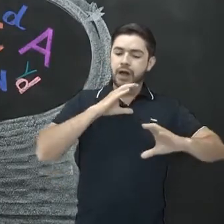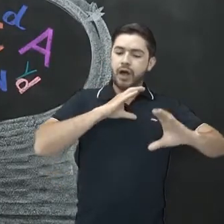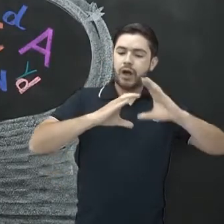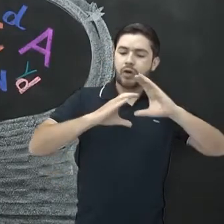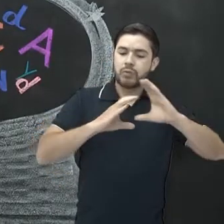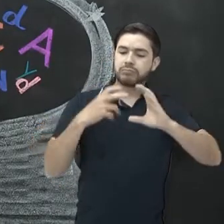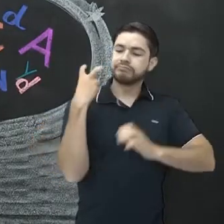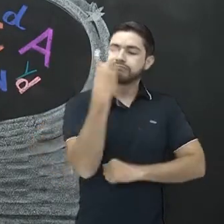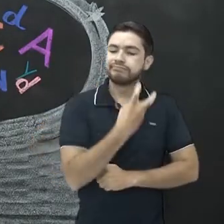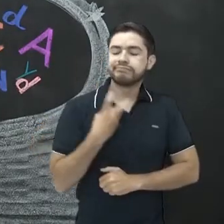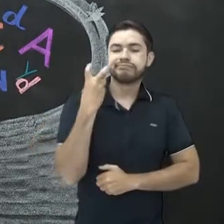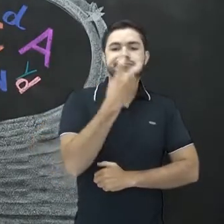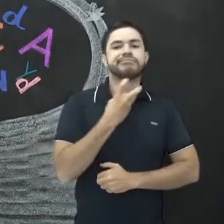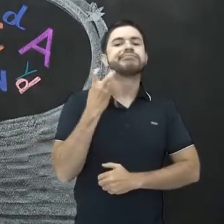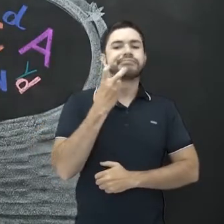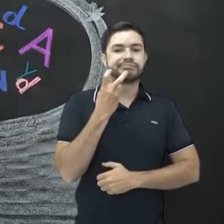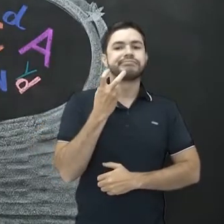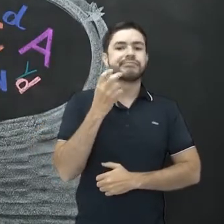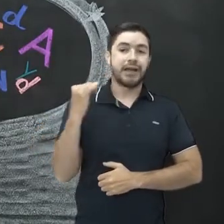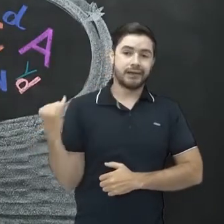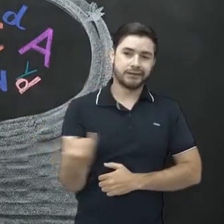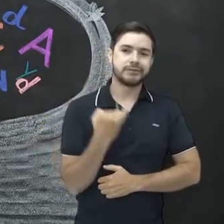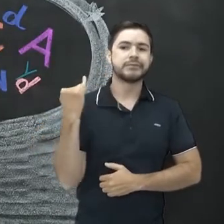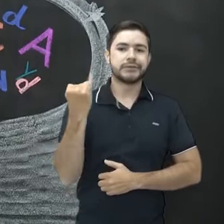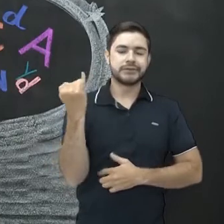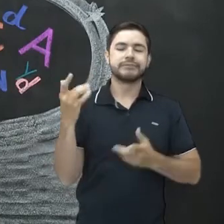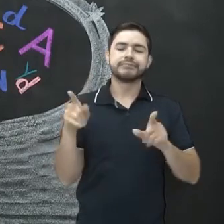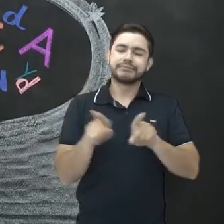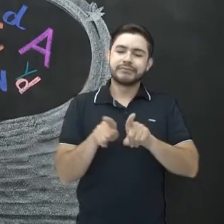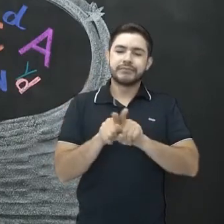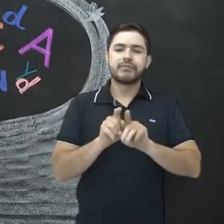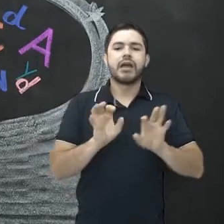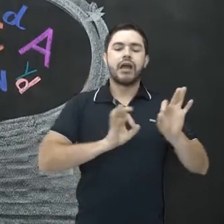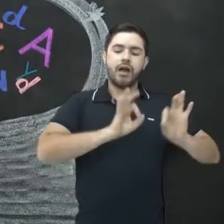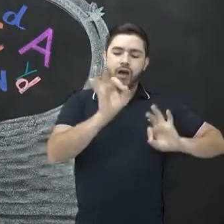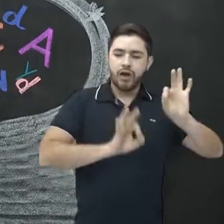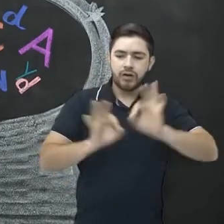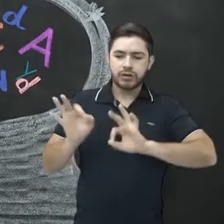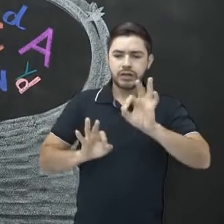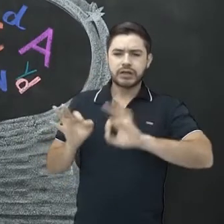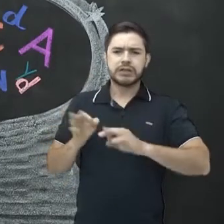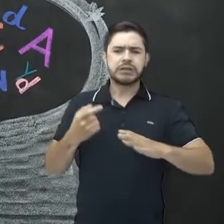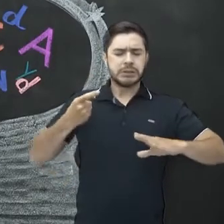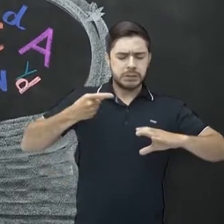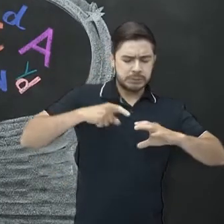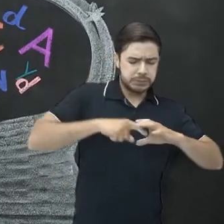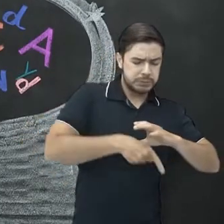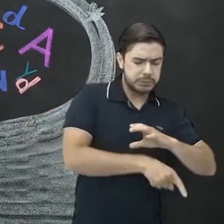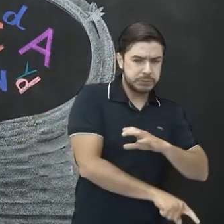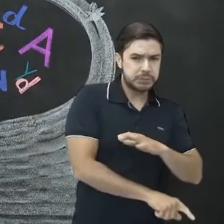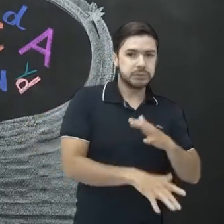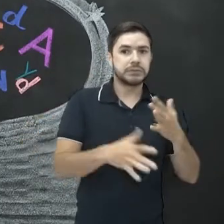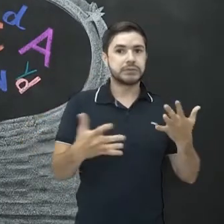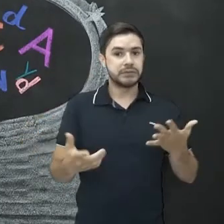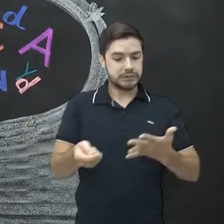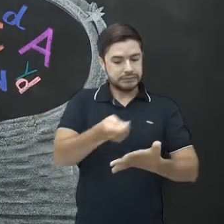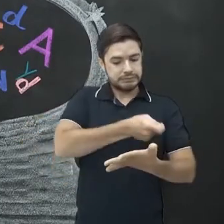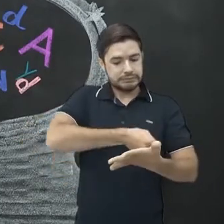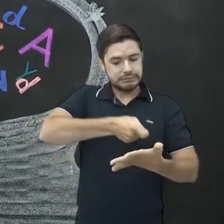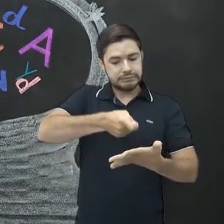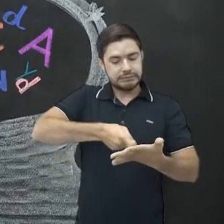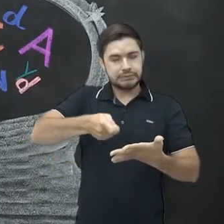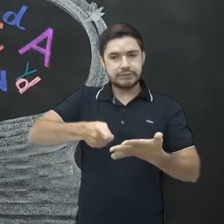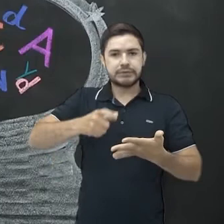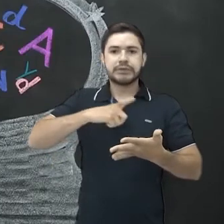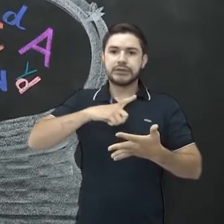forma oral. Então, assim como há uma organização estrita, uma organização bem complexa do ponto de vista da escrita, existe